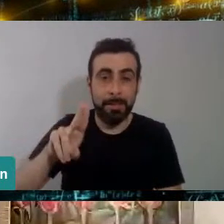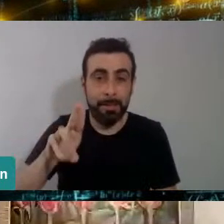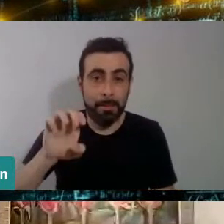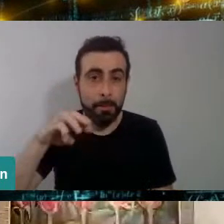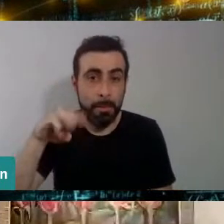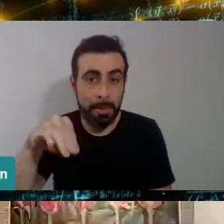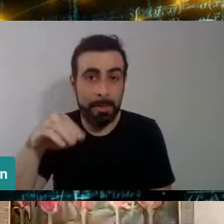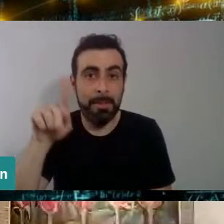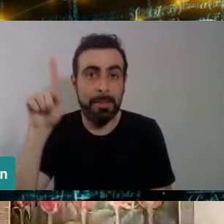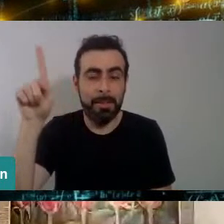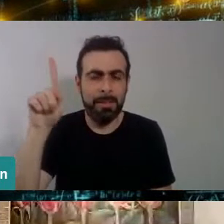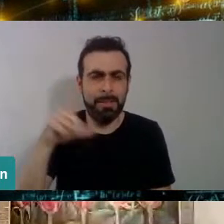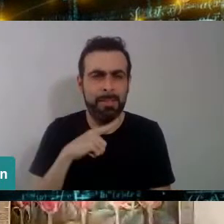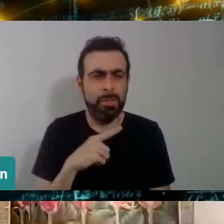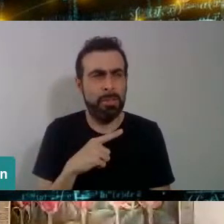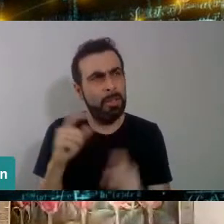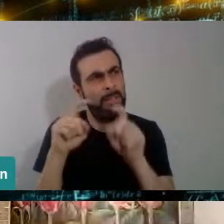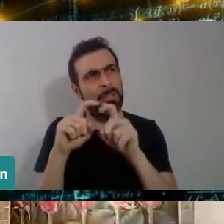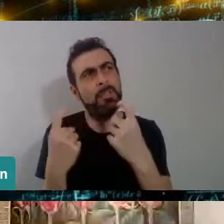lá, sabe? Aí,